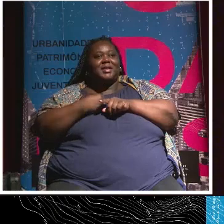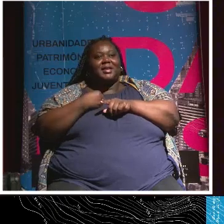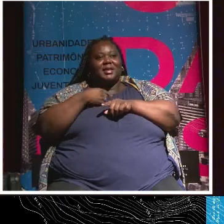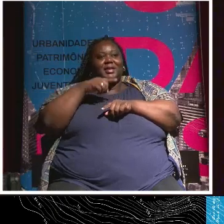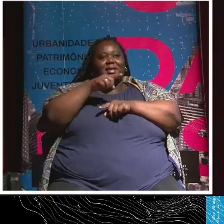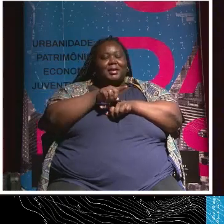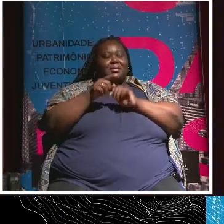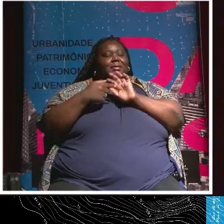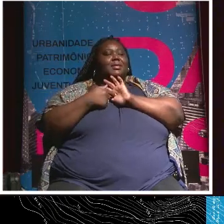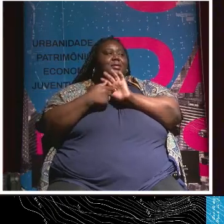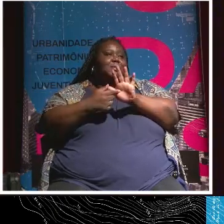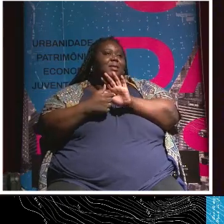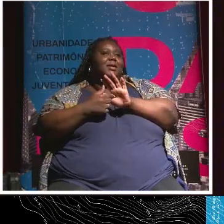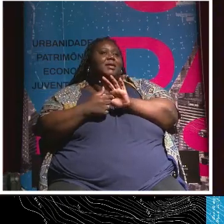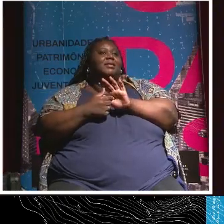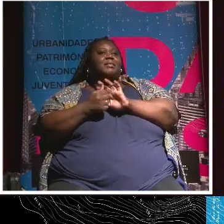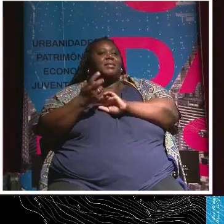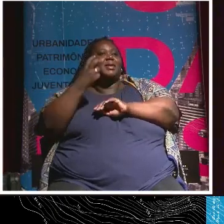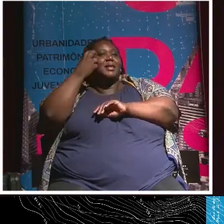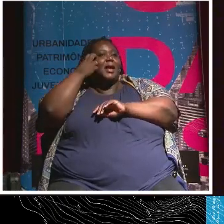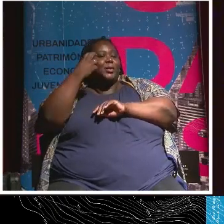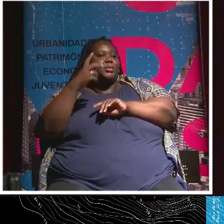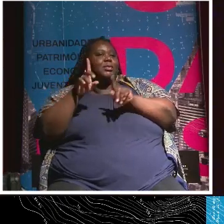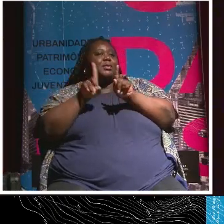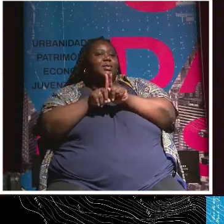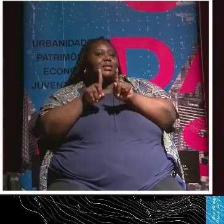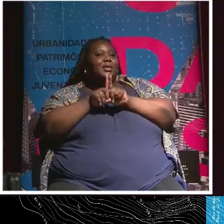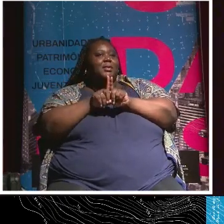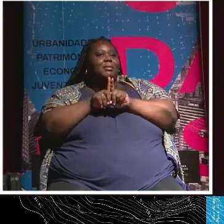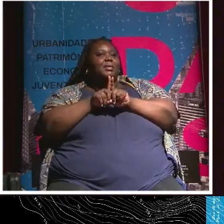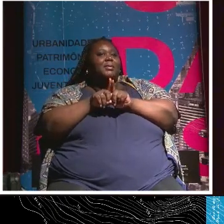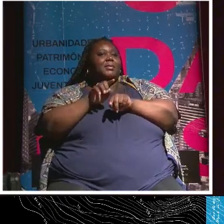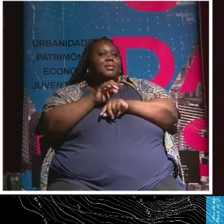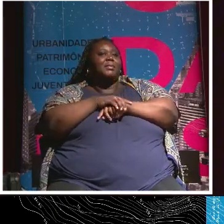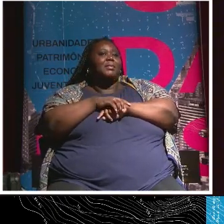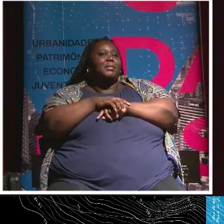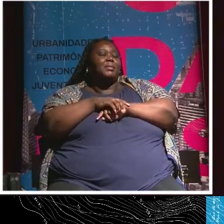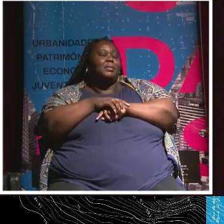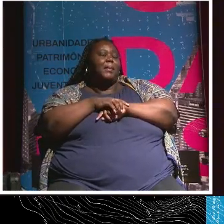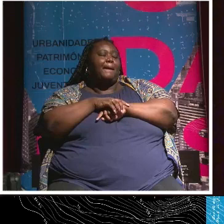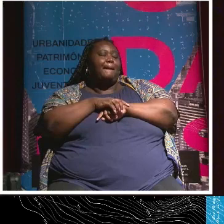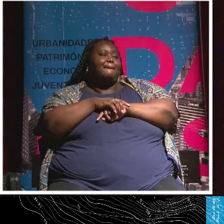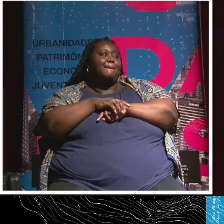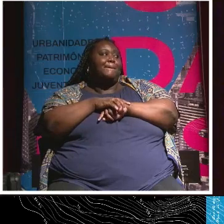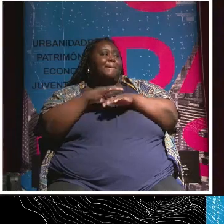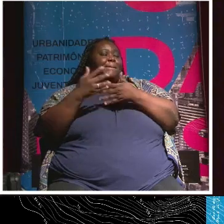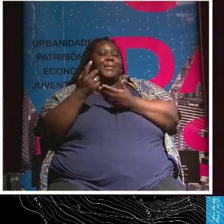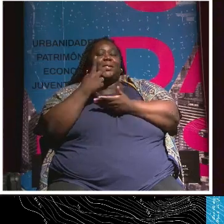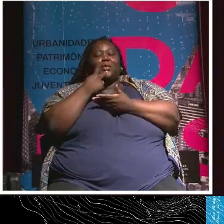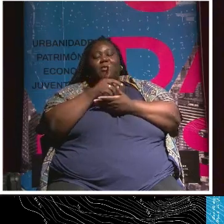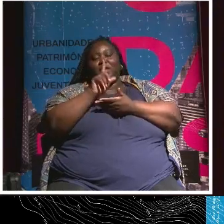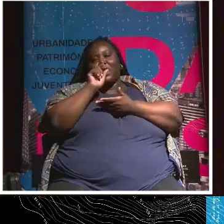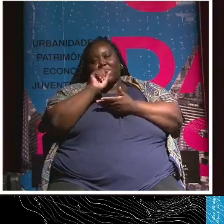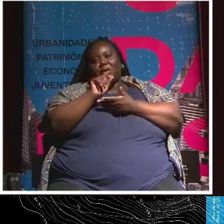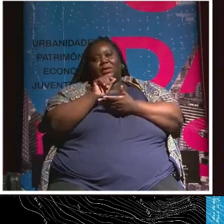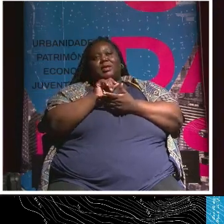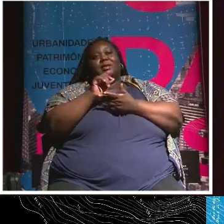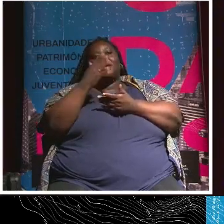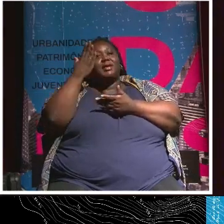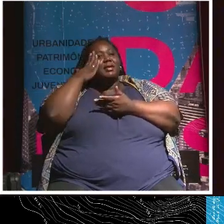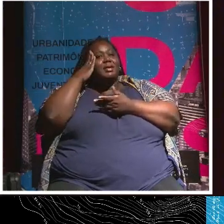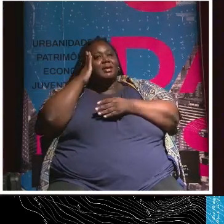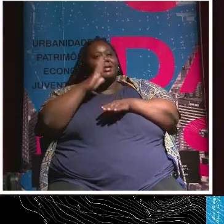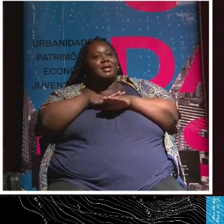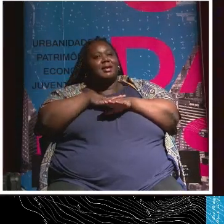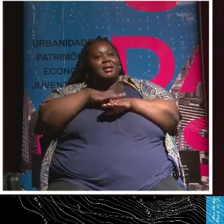expressa naquele momento, na sua temporalidade e na sua espacialidade. Eu diria que essa questão de a gente entender mais